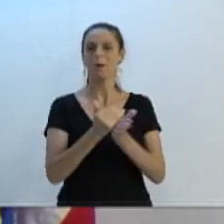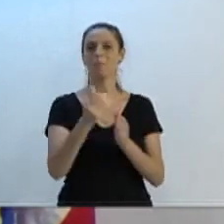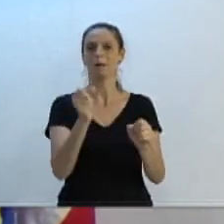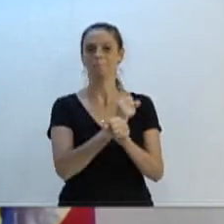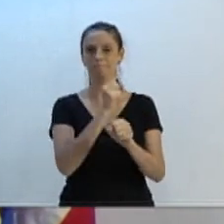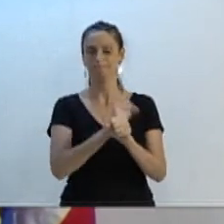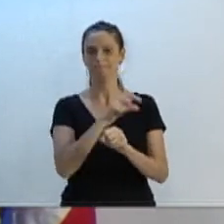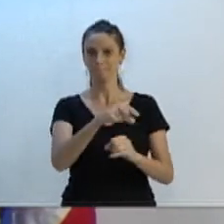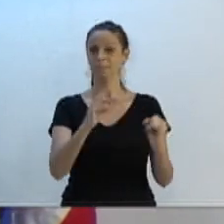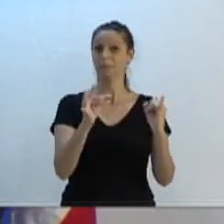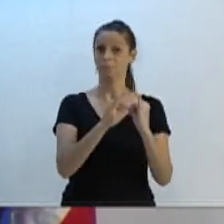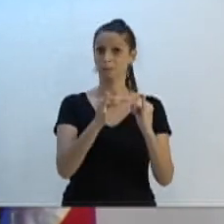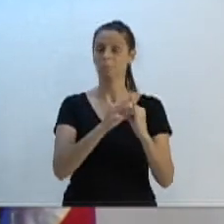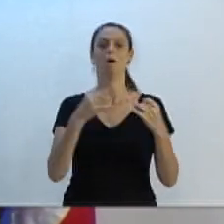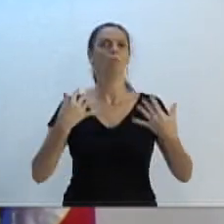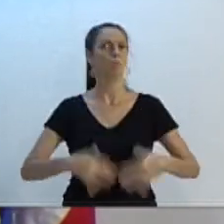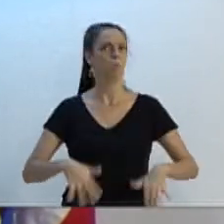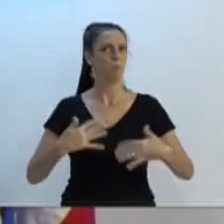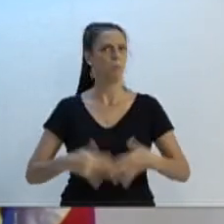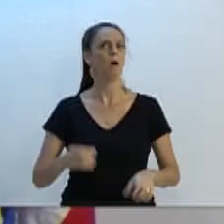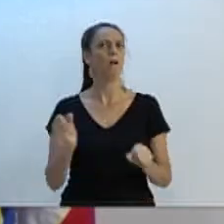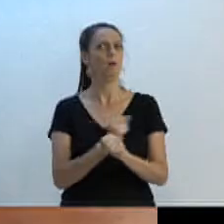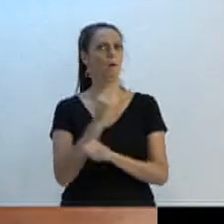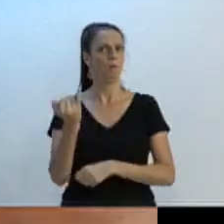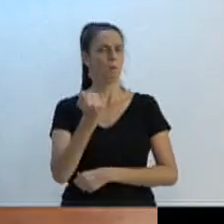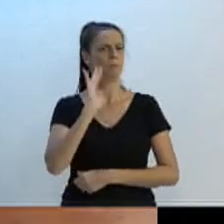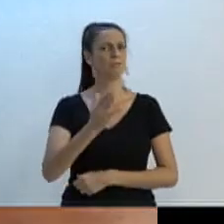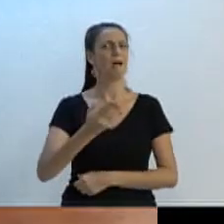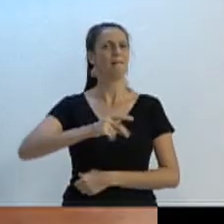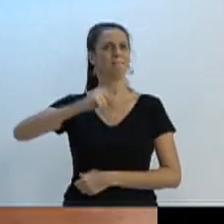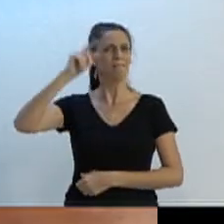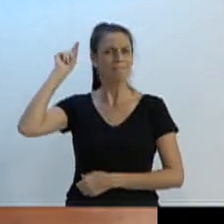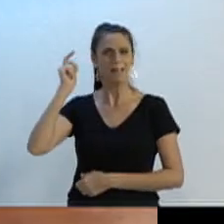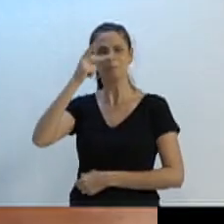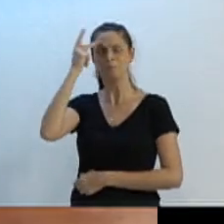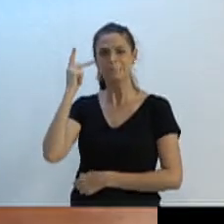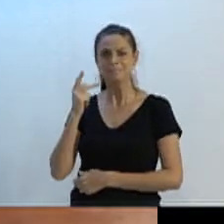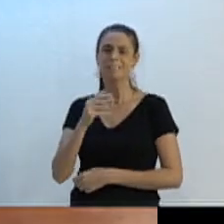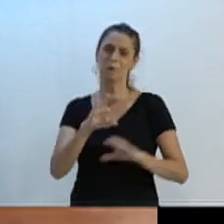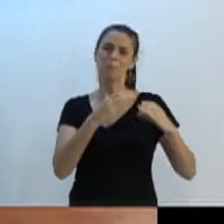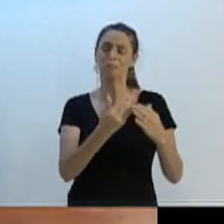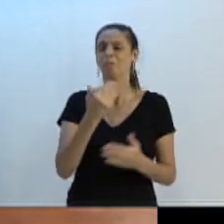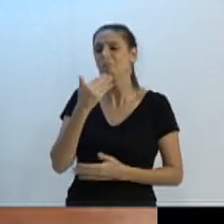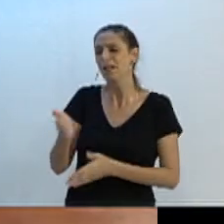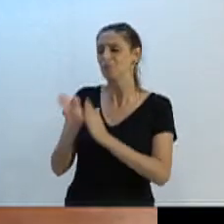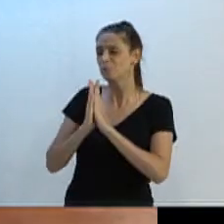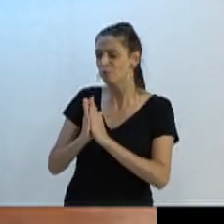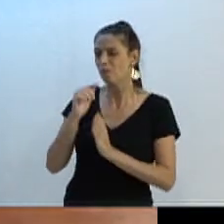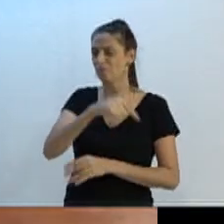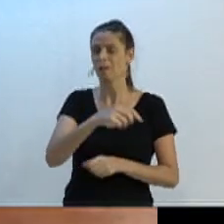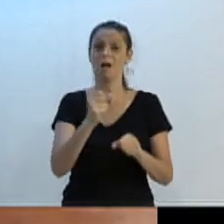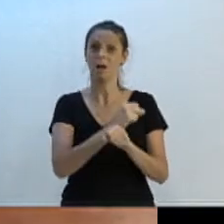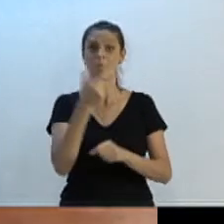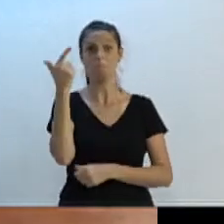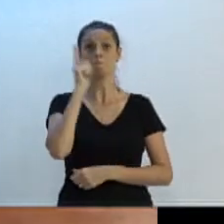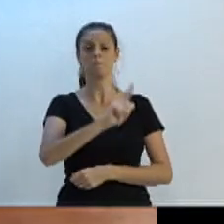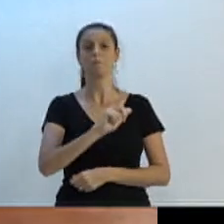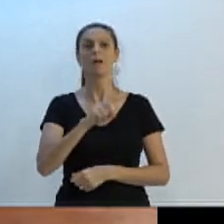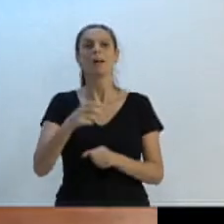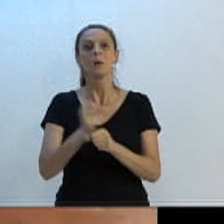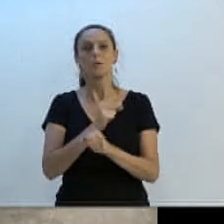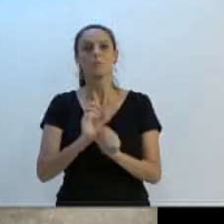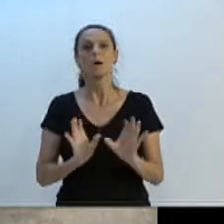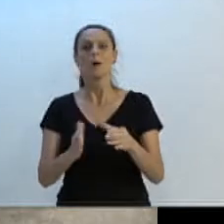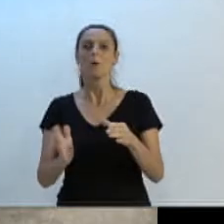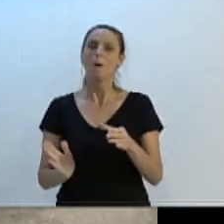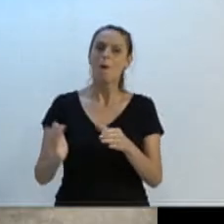essa importante obra já bastante tempo solicitada por toda aquela comunidade ali que a rótula da